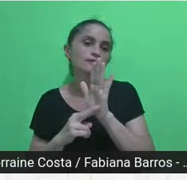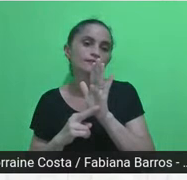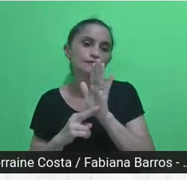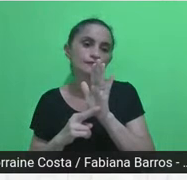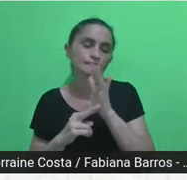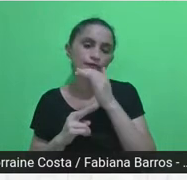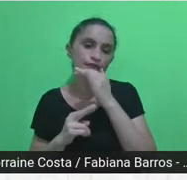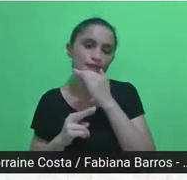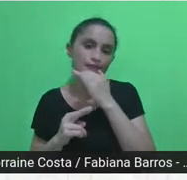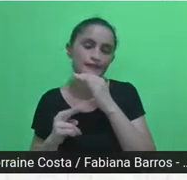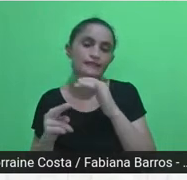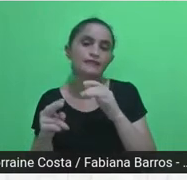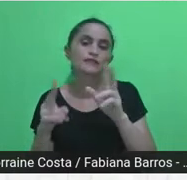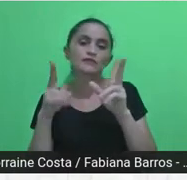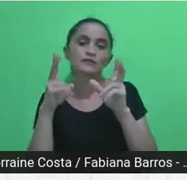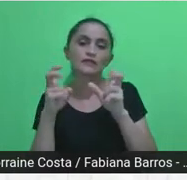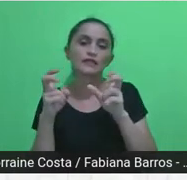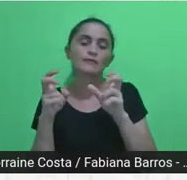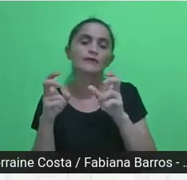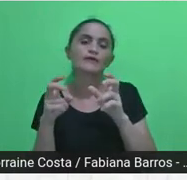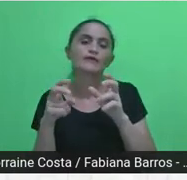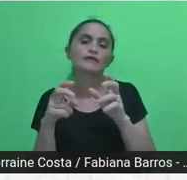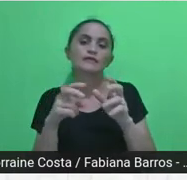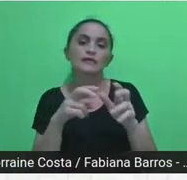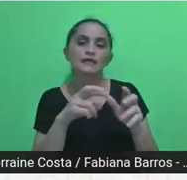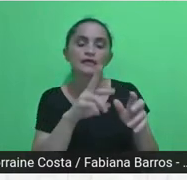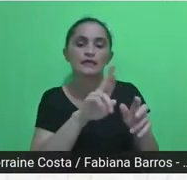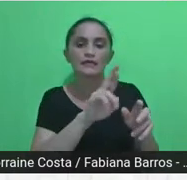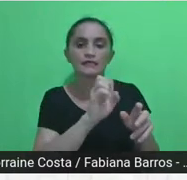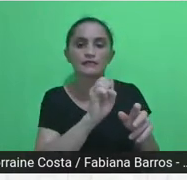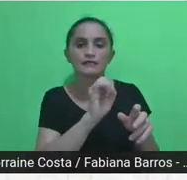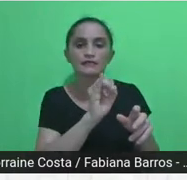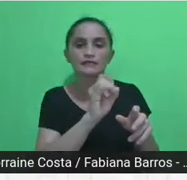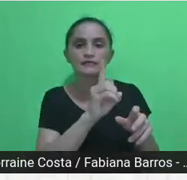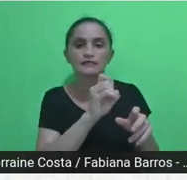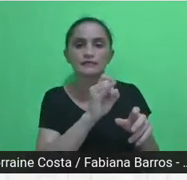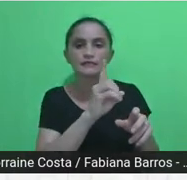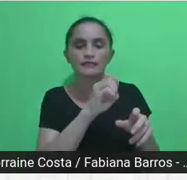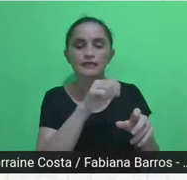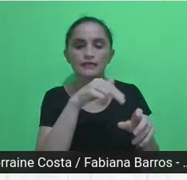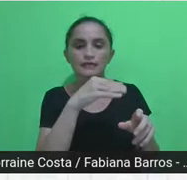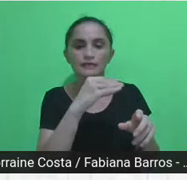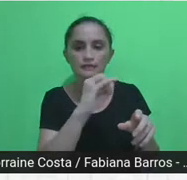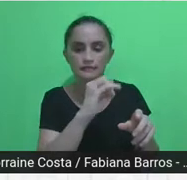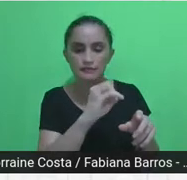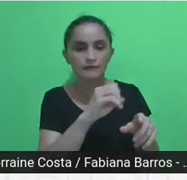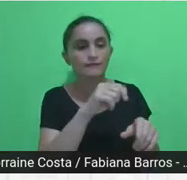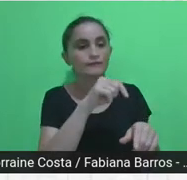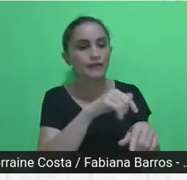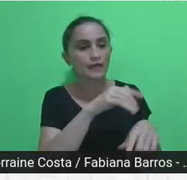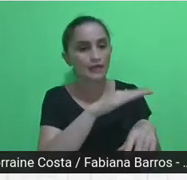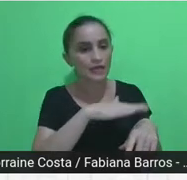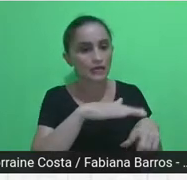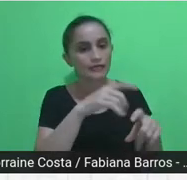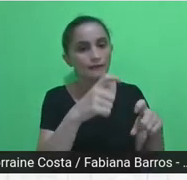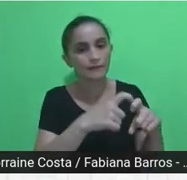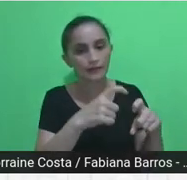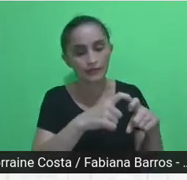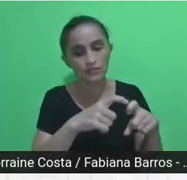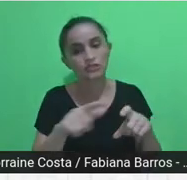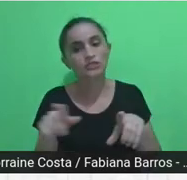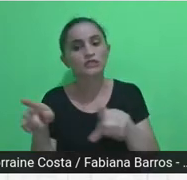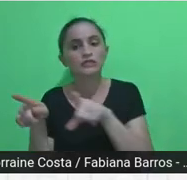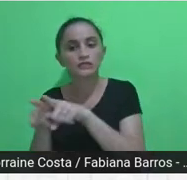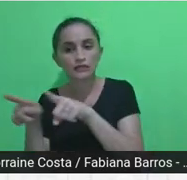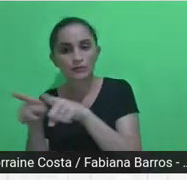residência capaz capaz de acomodar tanto a residência médica quanto a residência